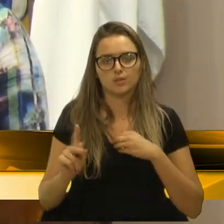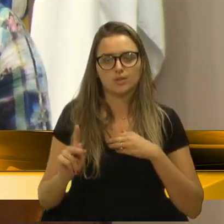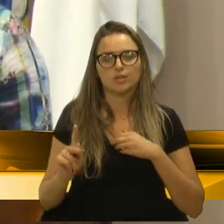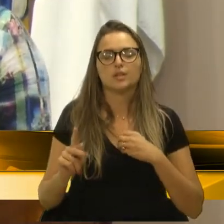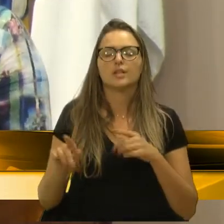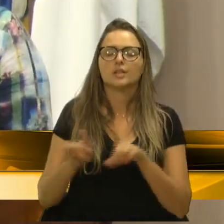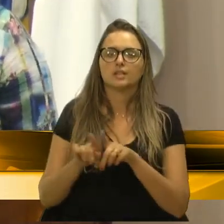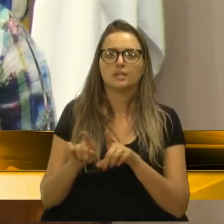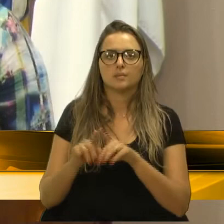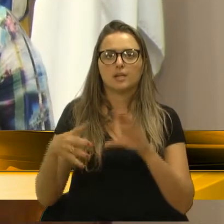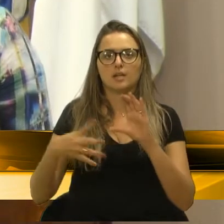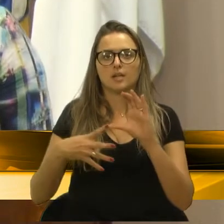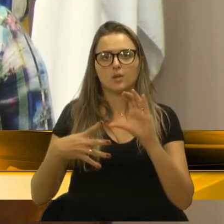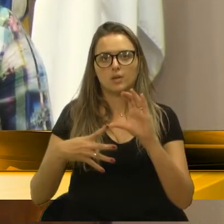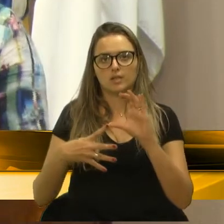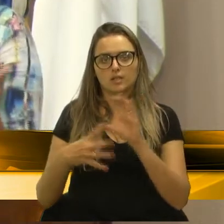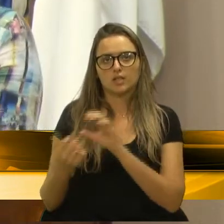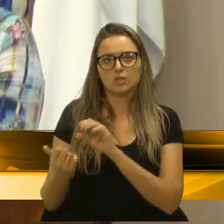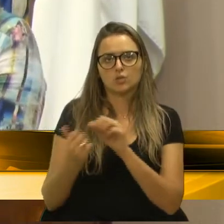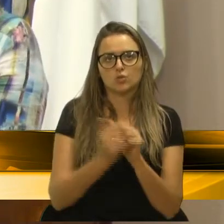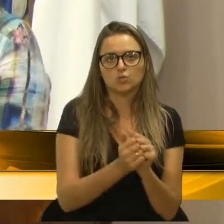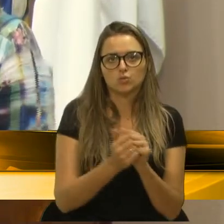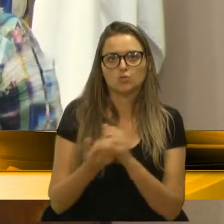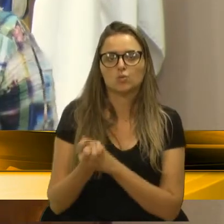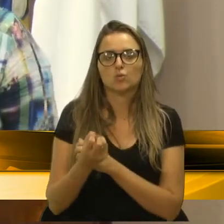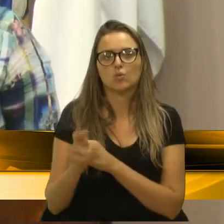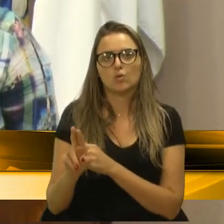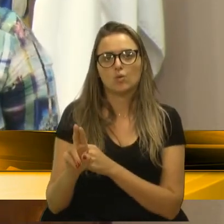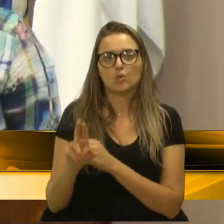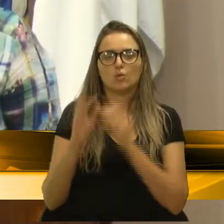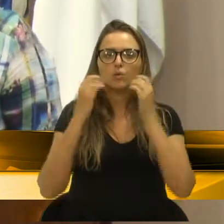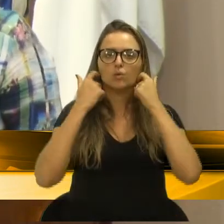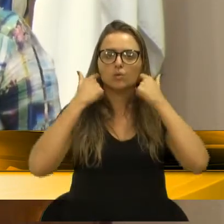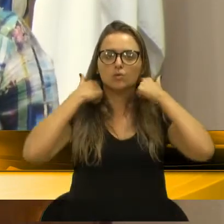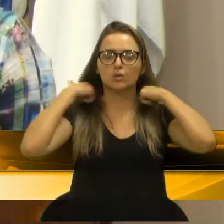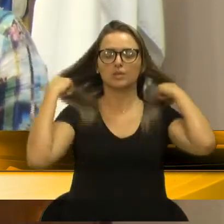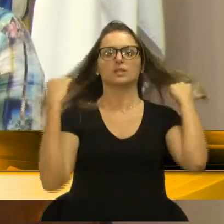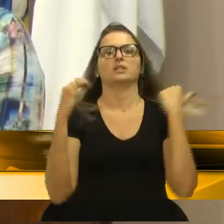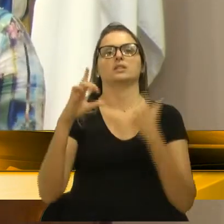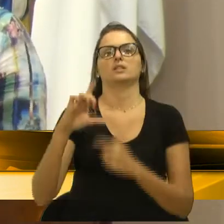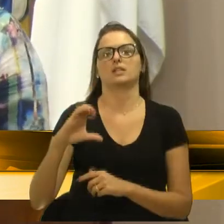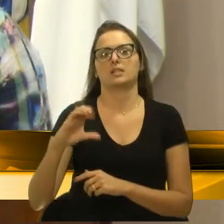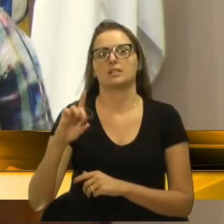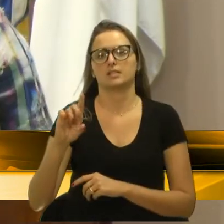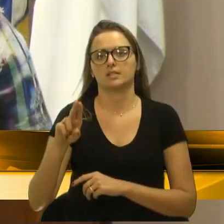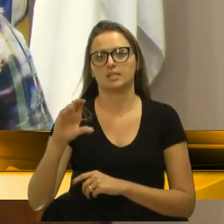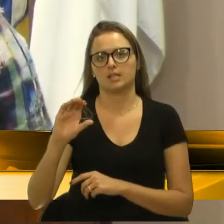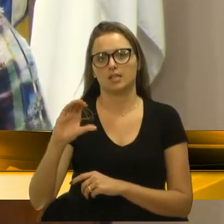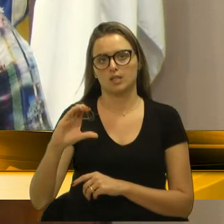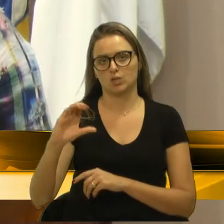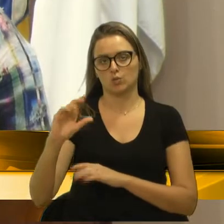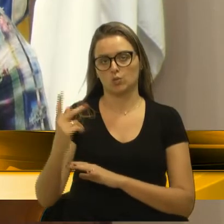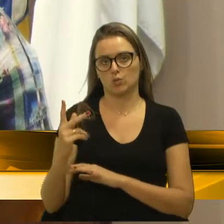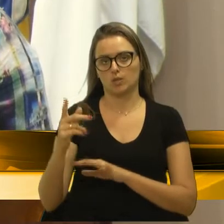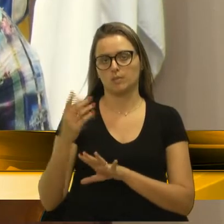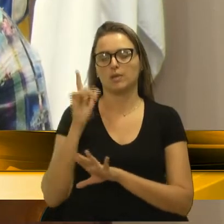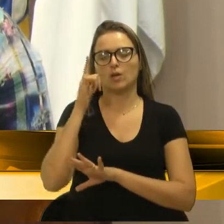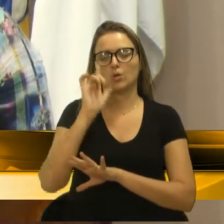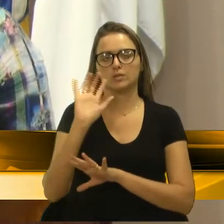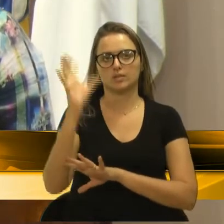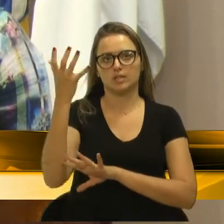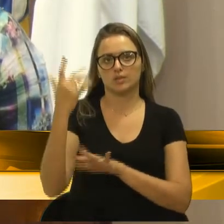também a quarta CRE, ou o pessoal da SEDUC, para realmente a gente poder resolver essa